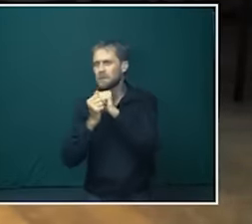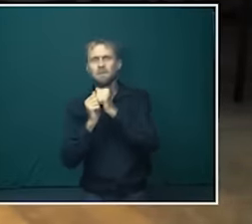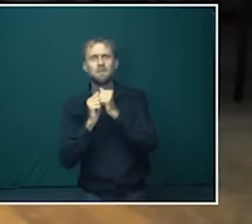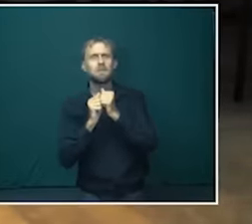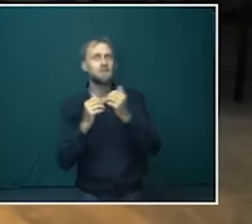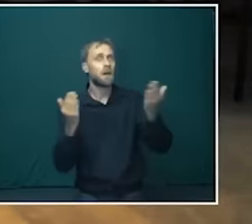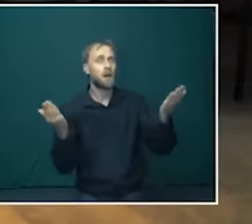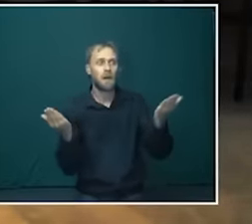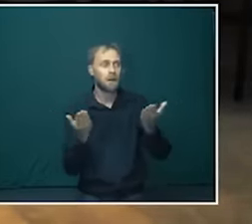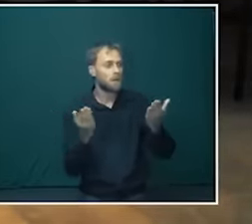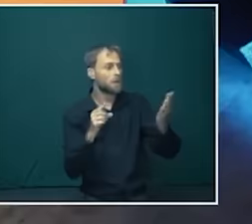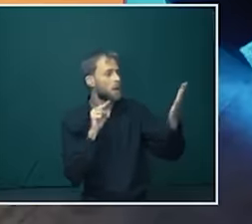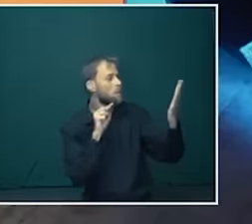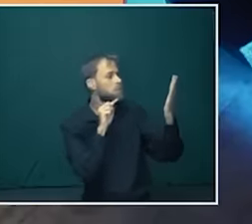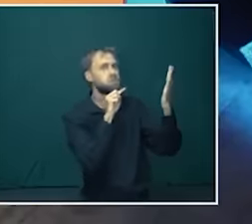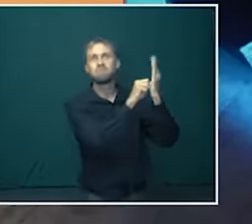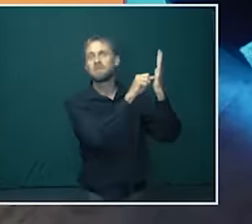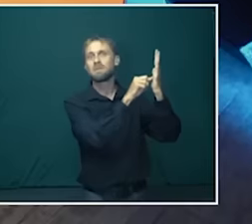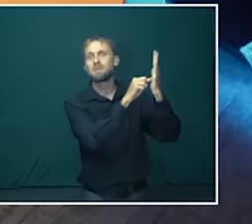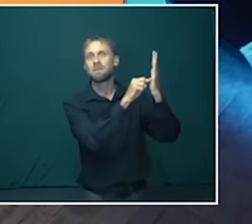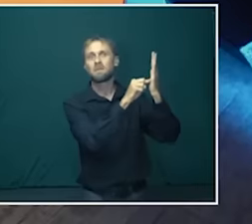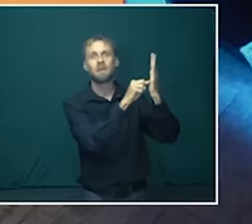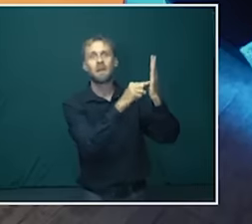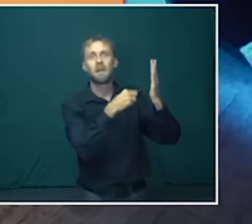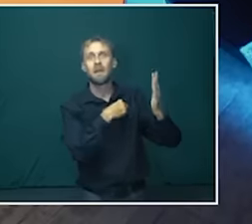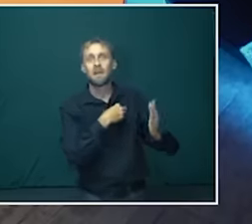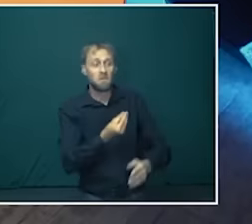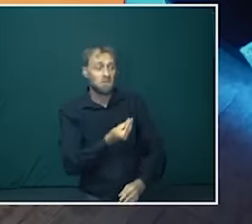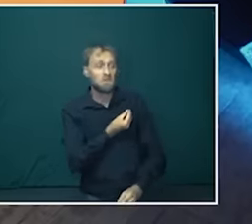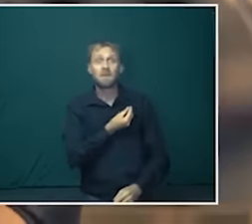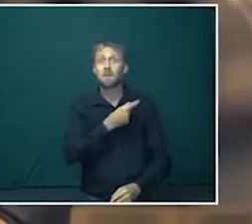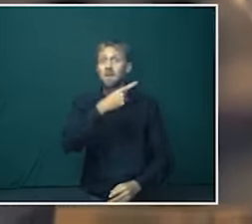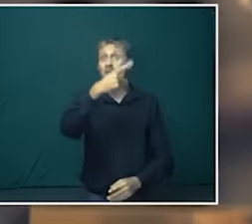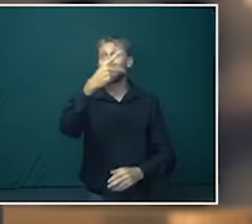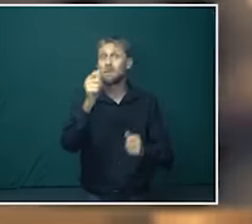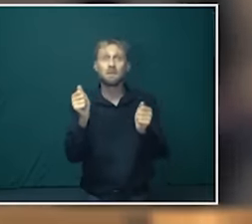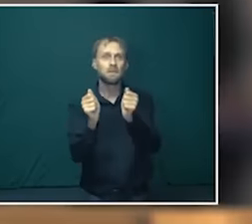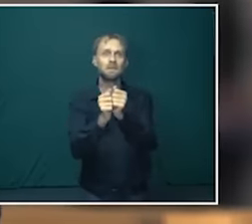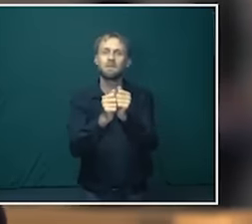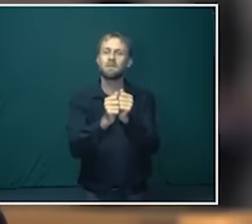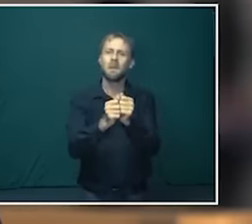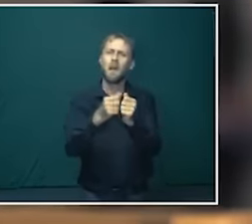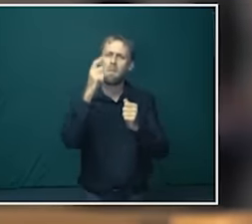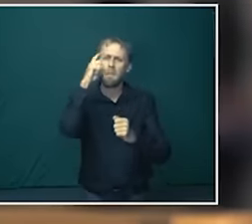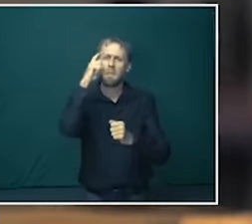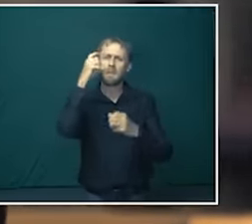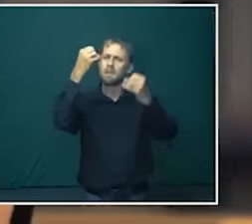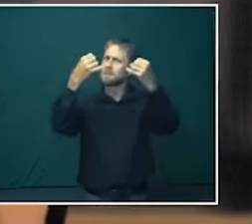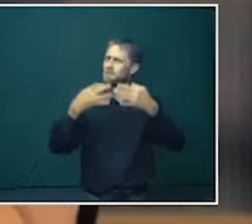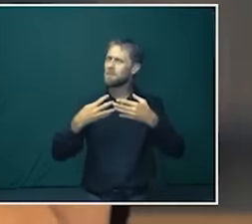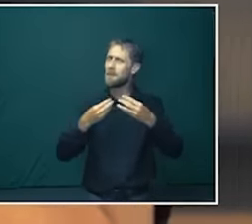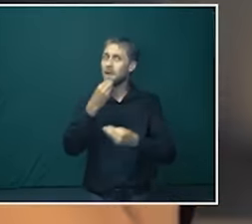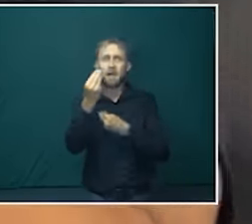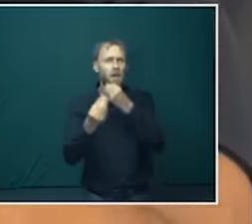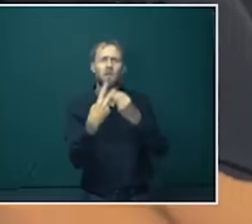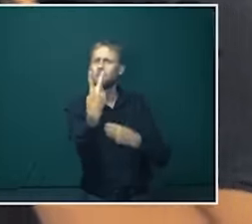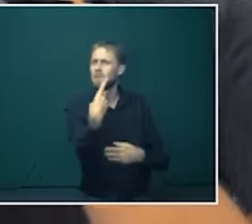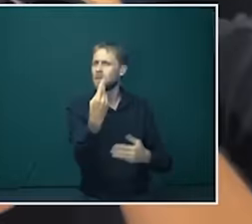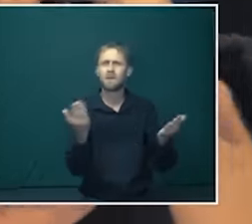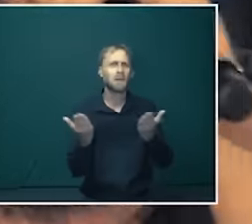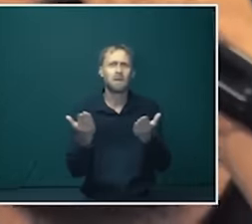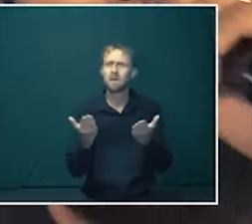língua. Foi na ponta do queixo, me acertou de jeito, olha eu na sua vida. Pensa, explica. explica como é que a